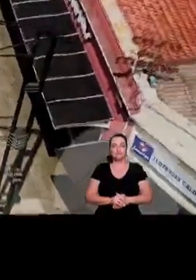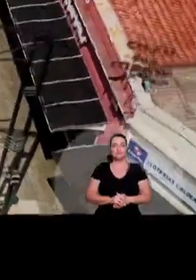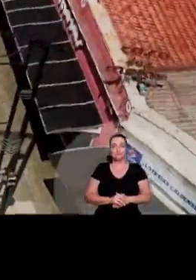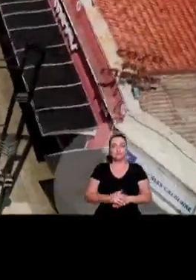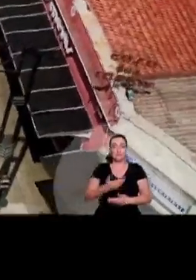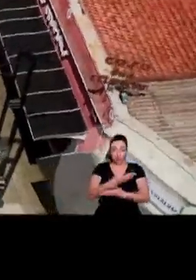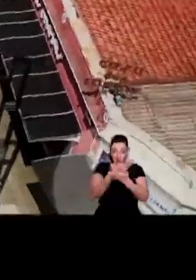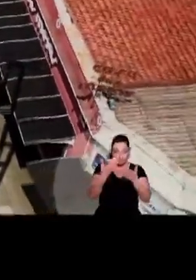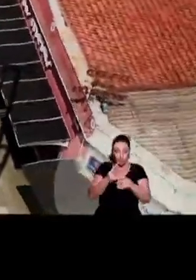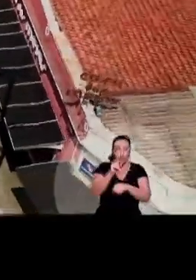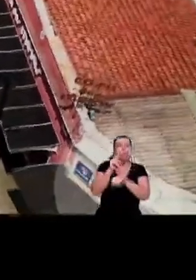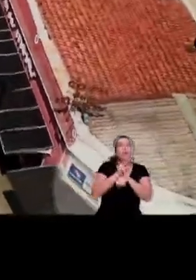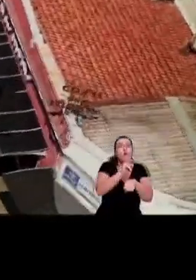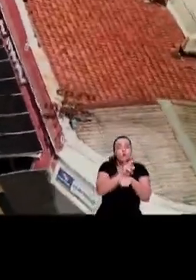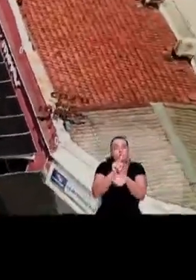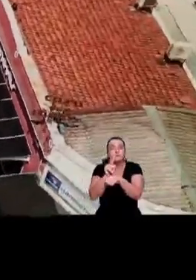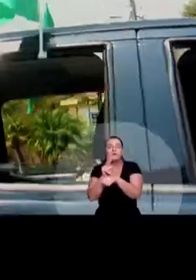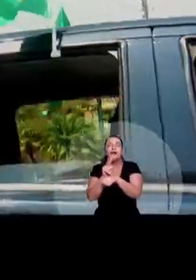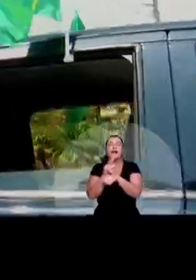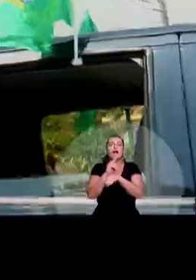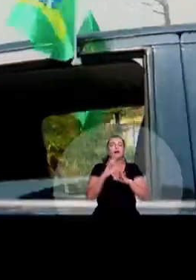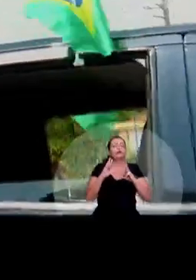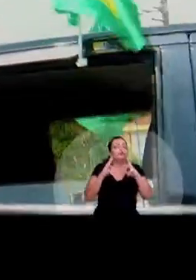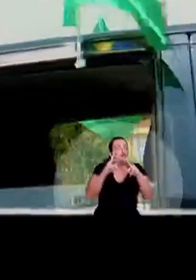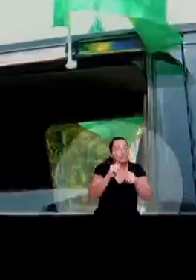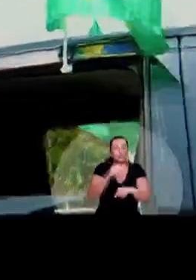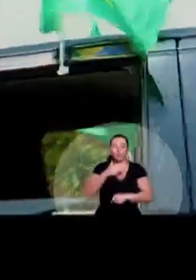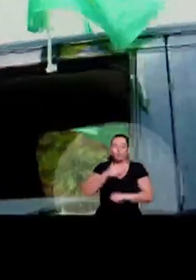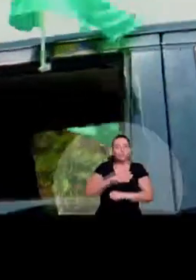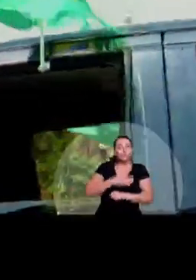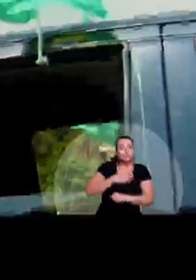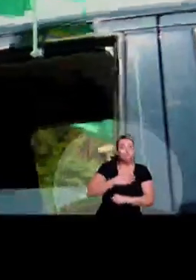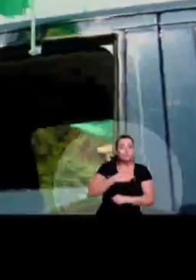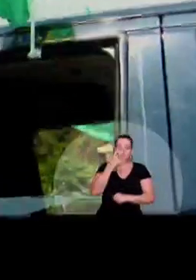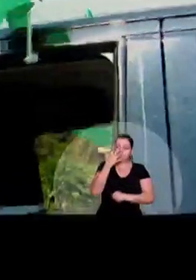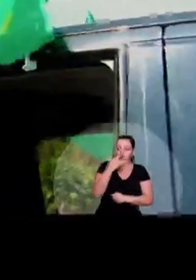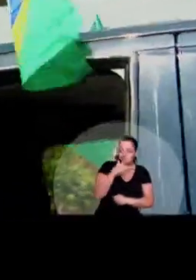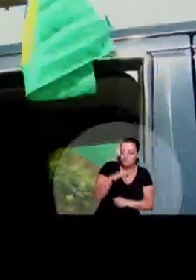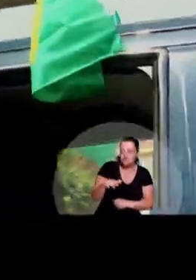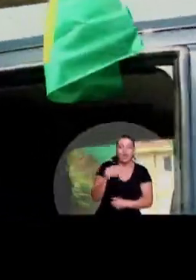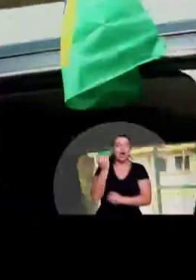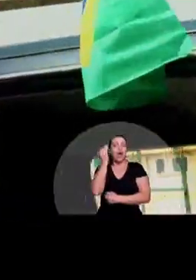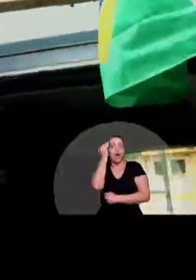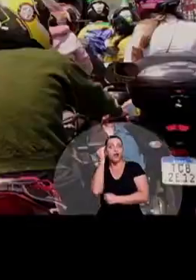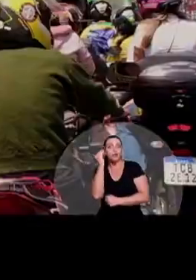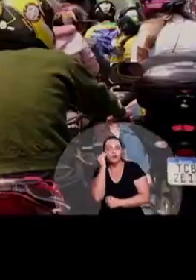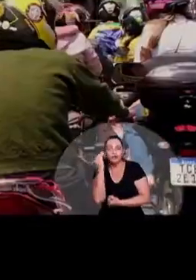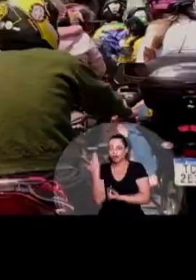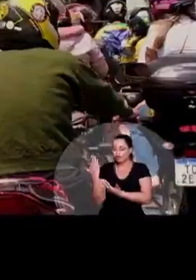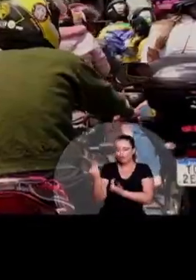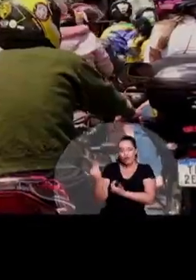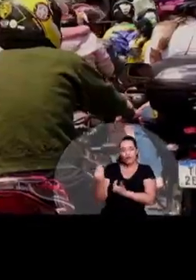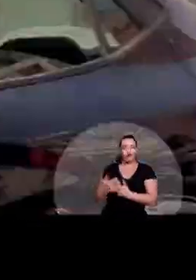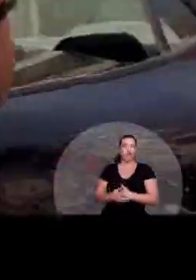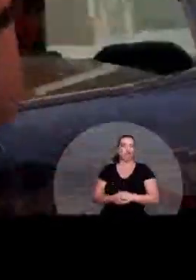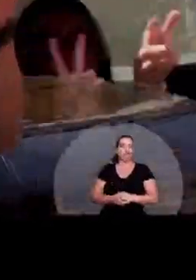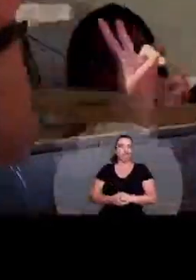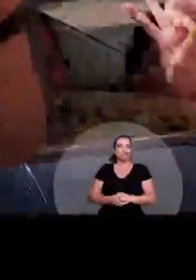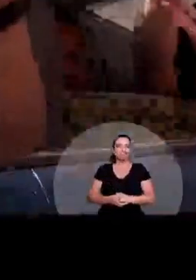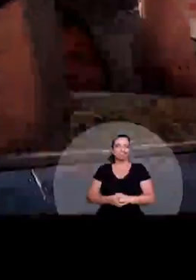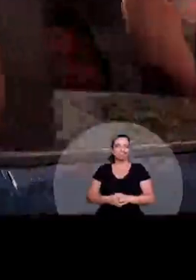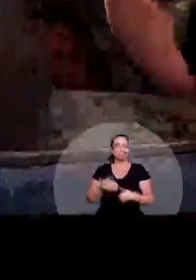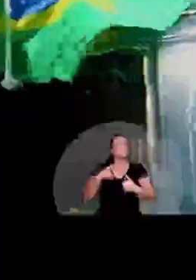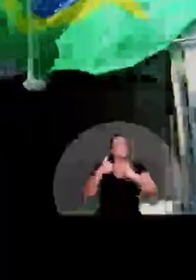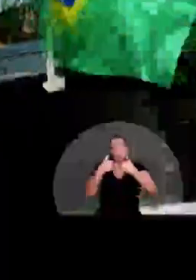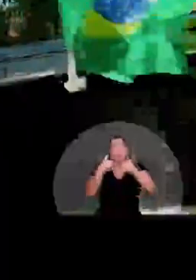Pessoal, nós vamos cuidar de Poços de Caldas. Vamos cuidar das nossas crianças, adolescentes, jovens. Temos